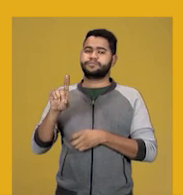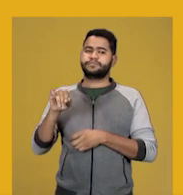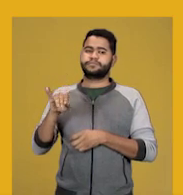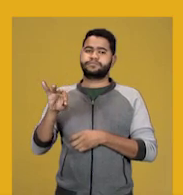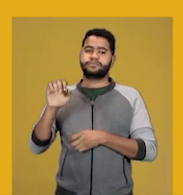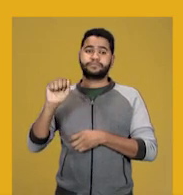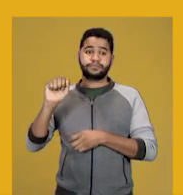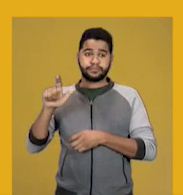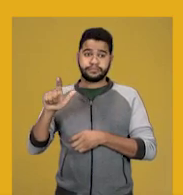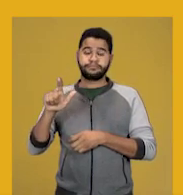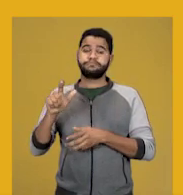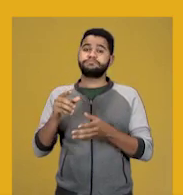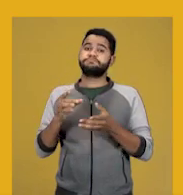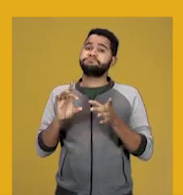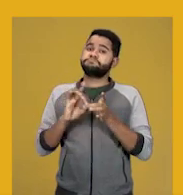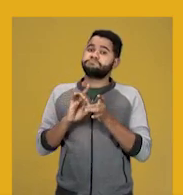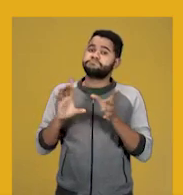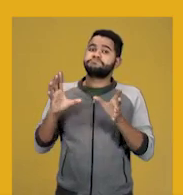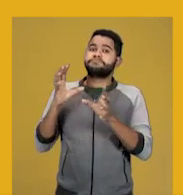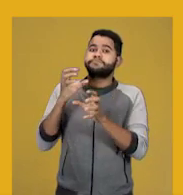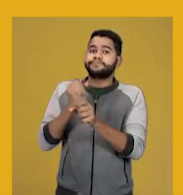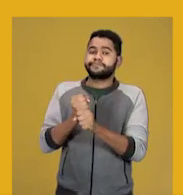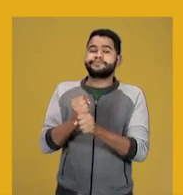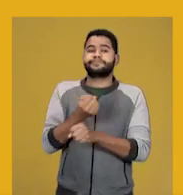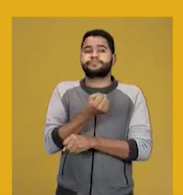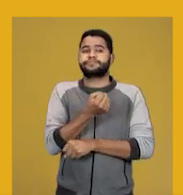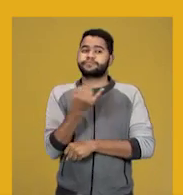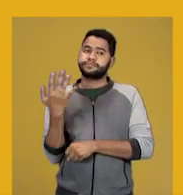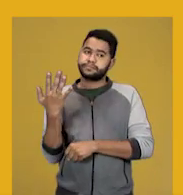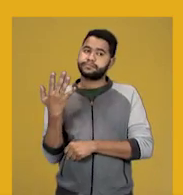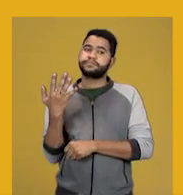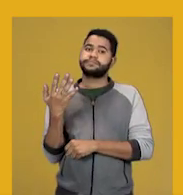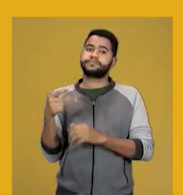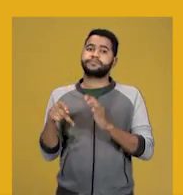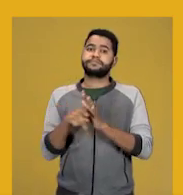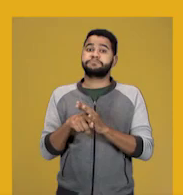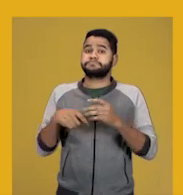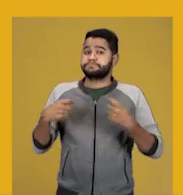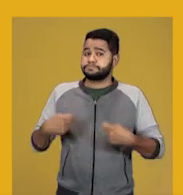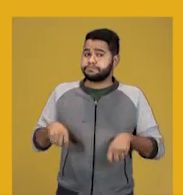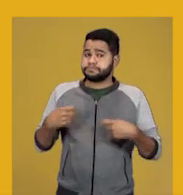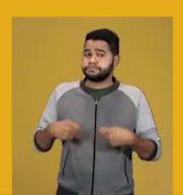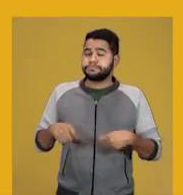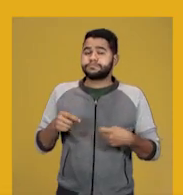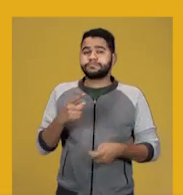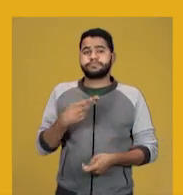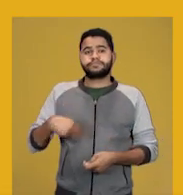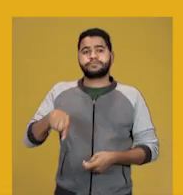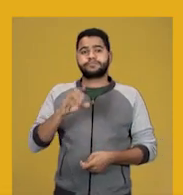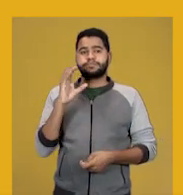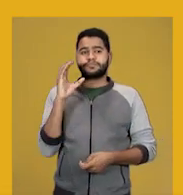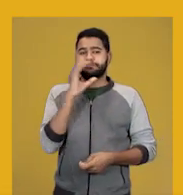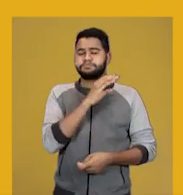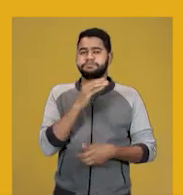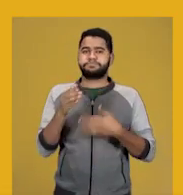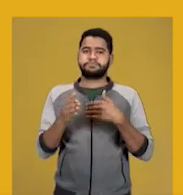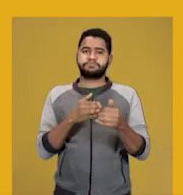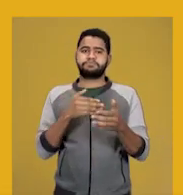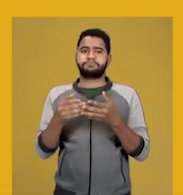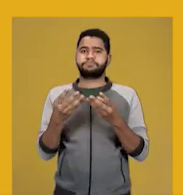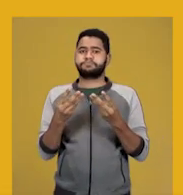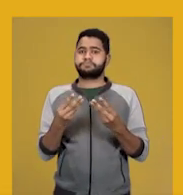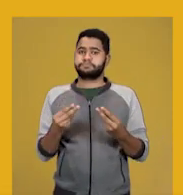Essa equação nos permite calcular a quantidade de calor necessária para que a gente aqueça qualquer